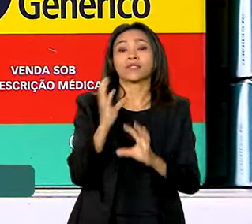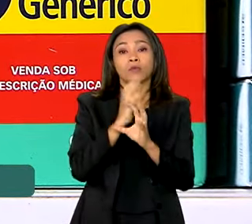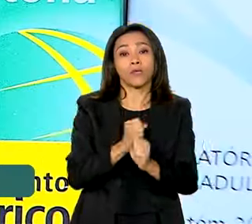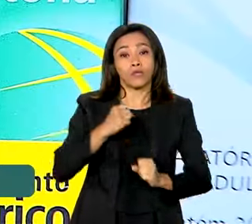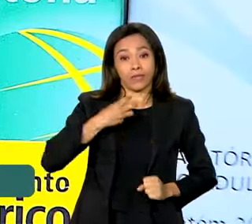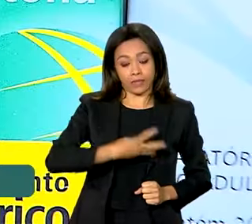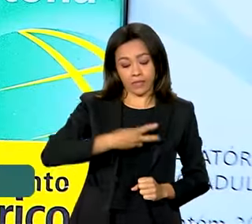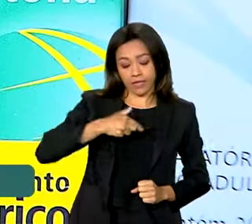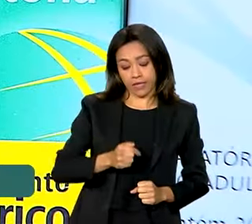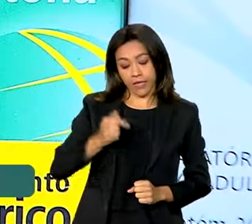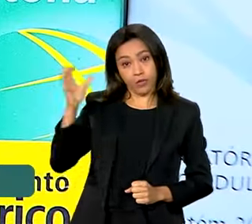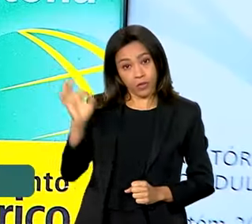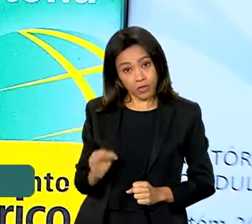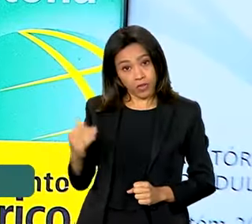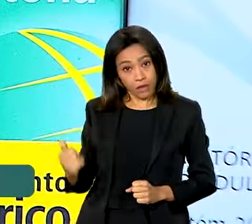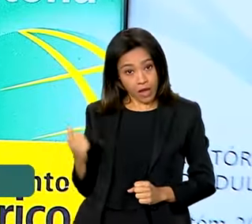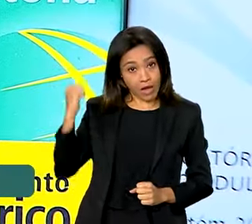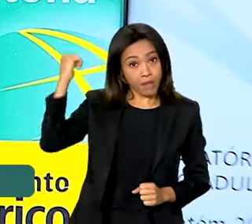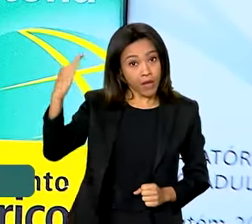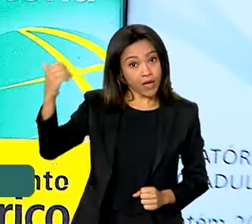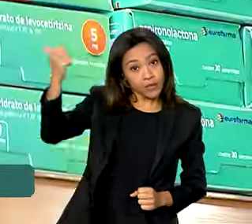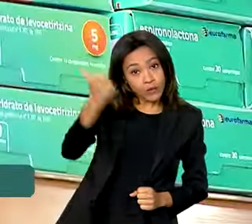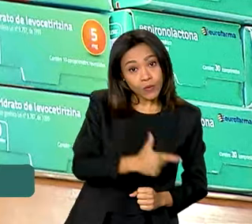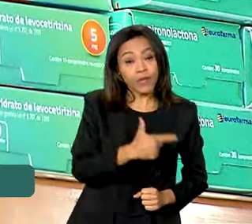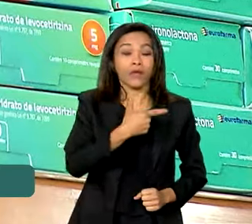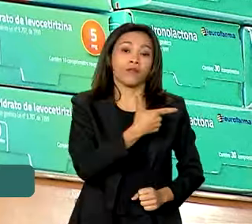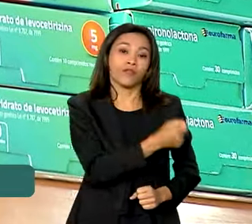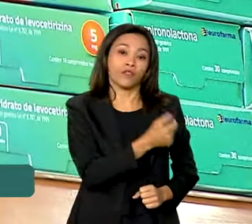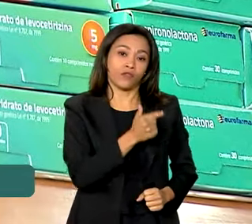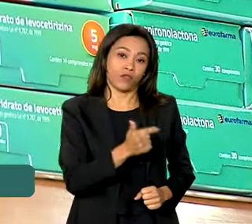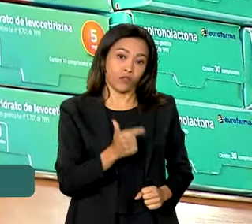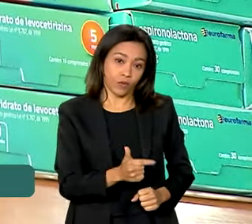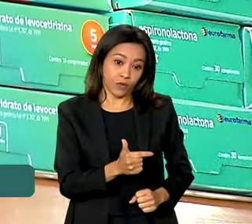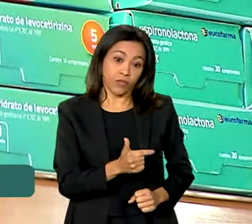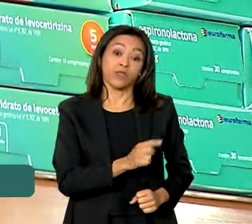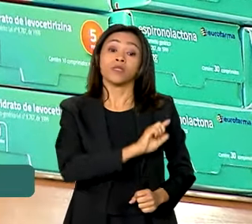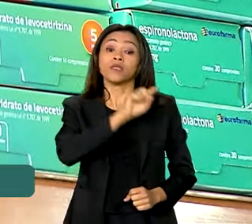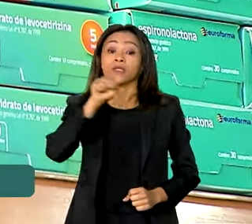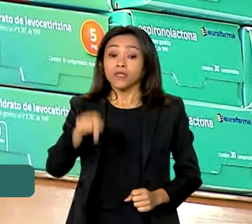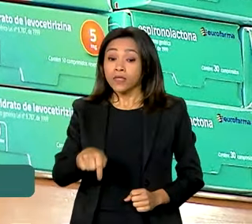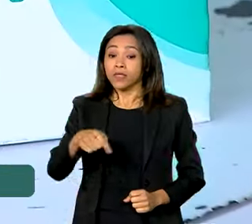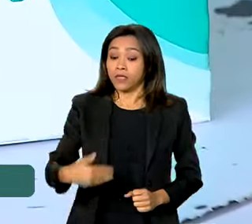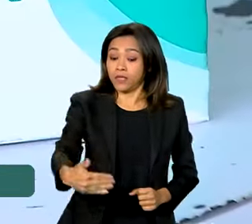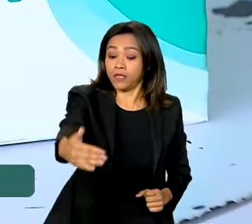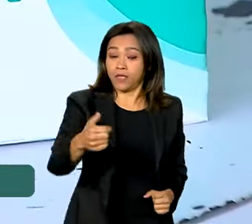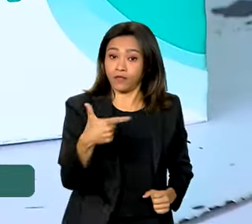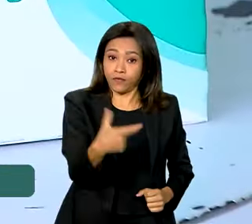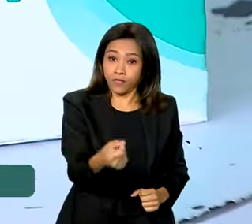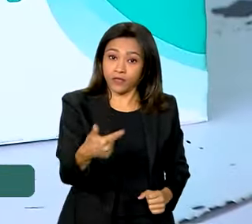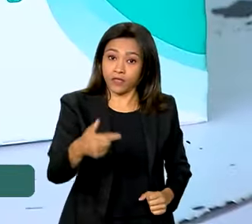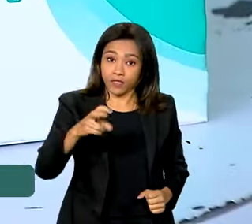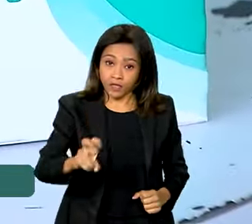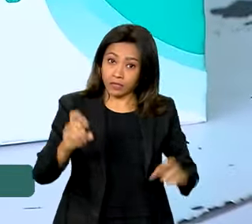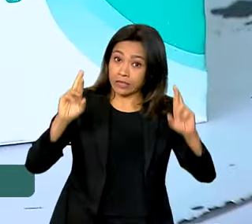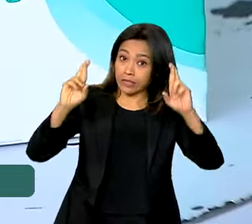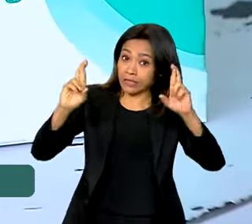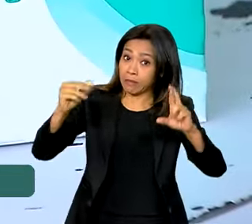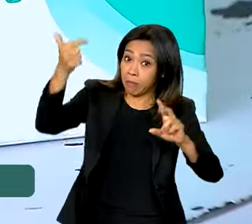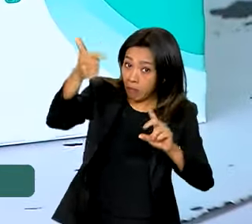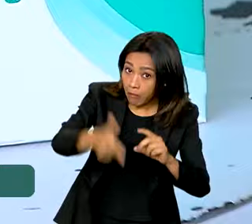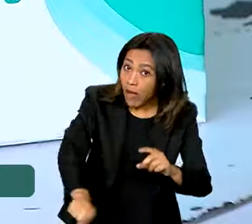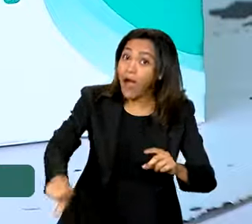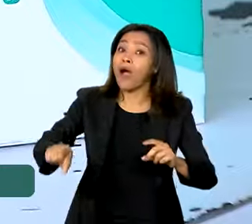37% maior que em 2022 e para 2025 a expectativa é de